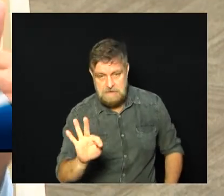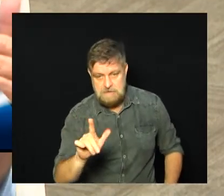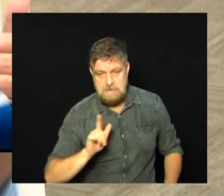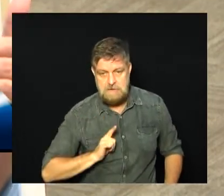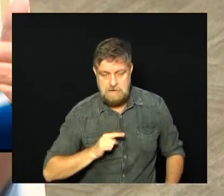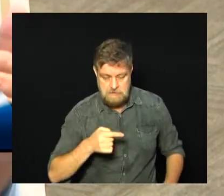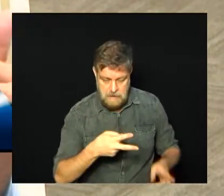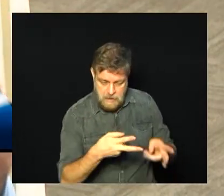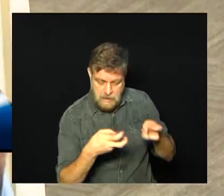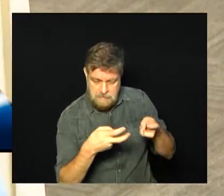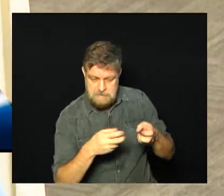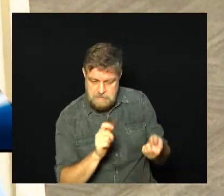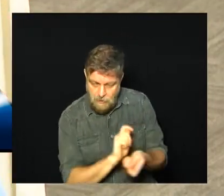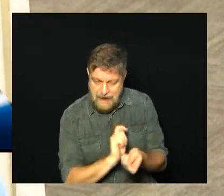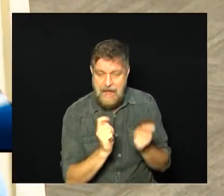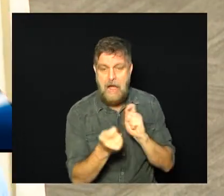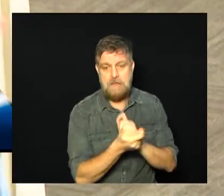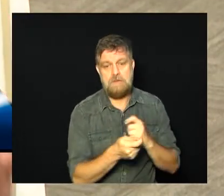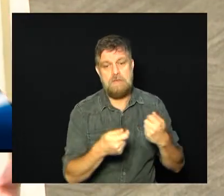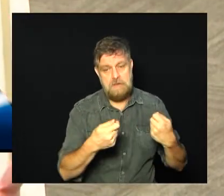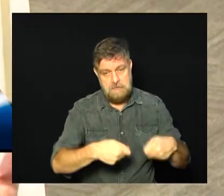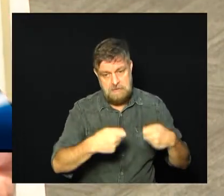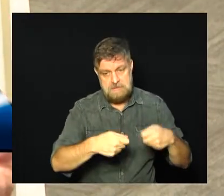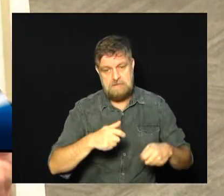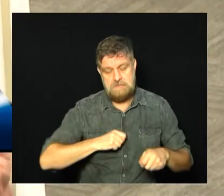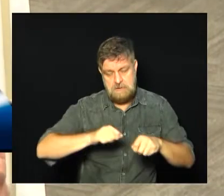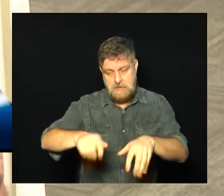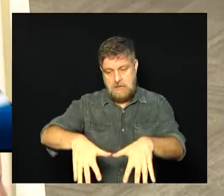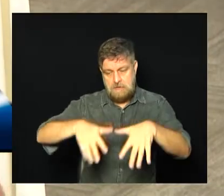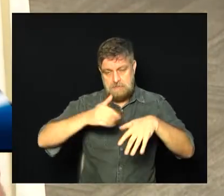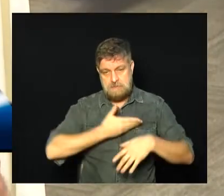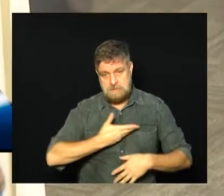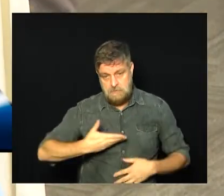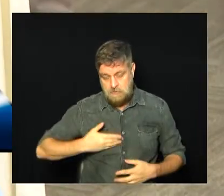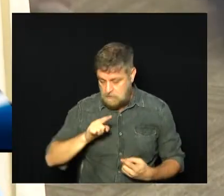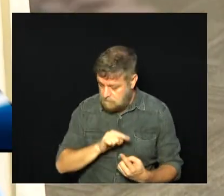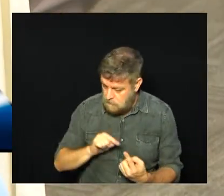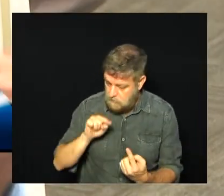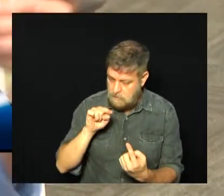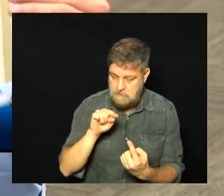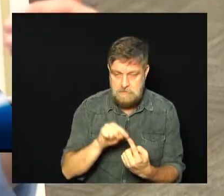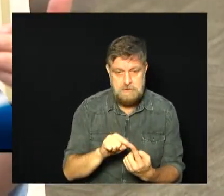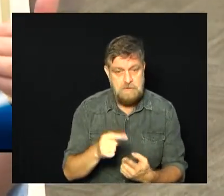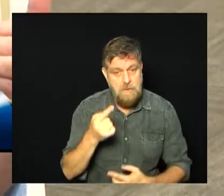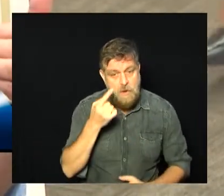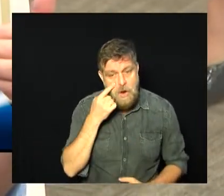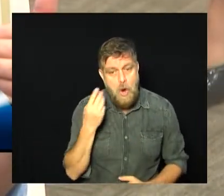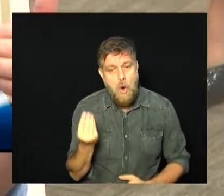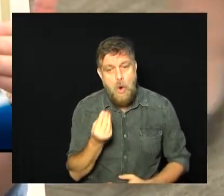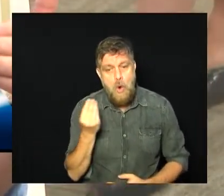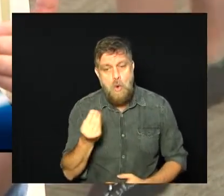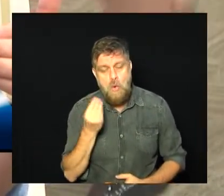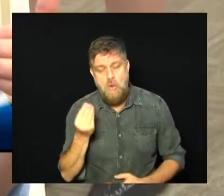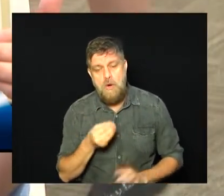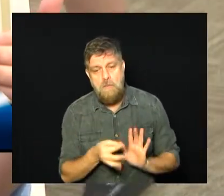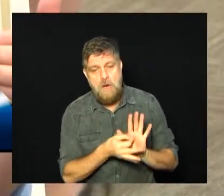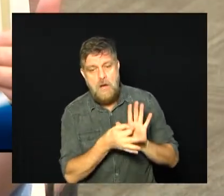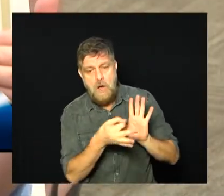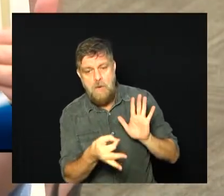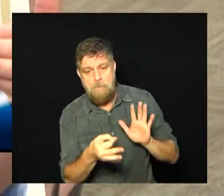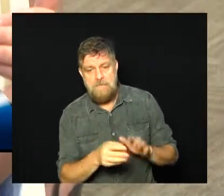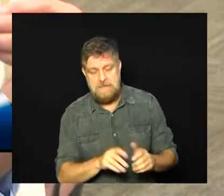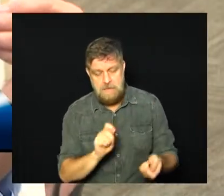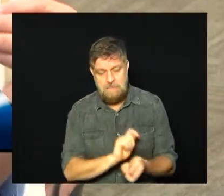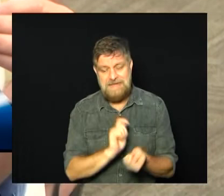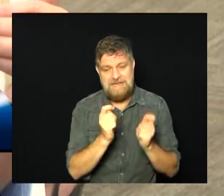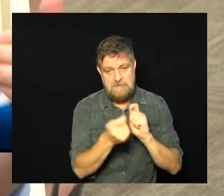alteração, aprimoramento do decreto, e a audiência pública foi para ver como o governo está pensando promover algumas